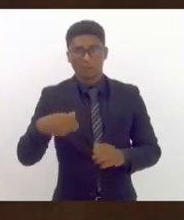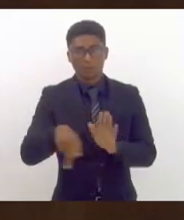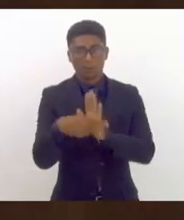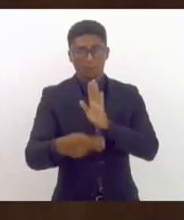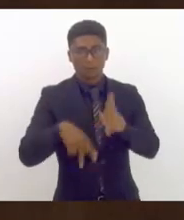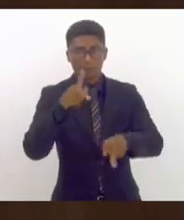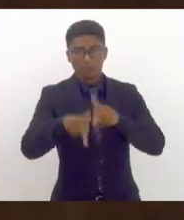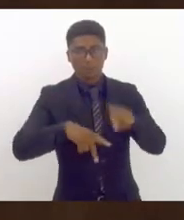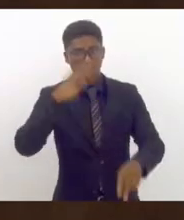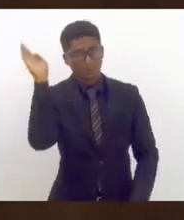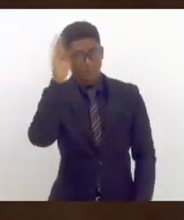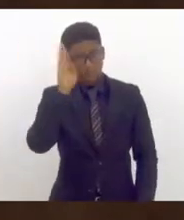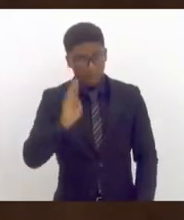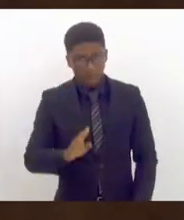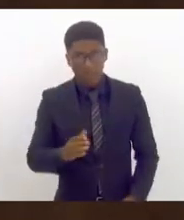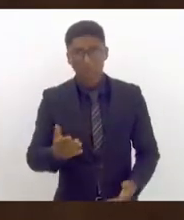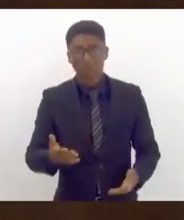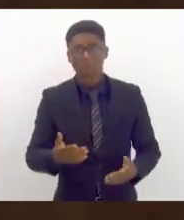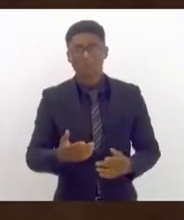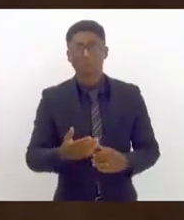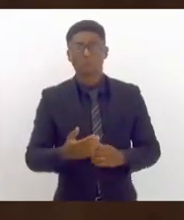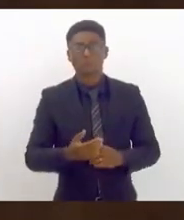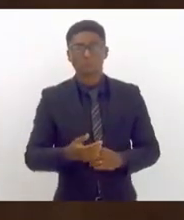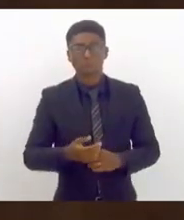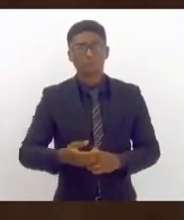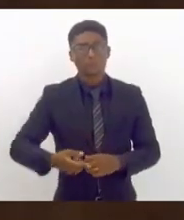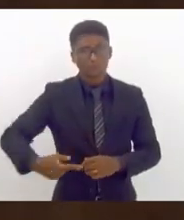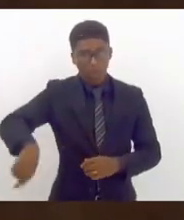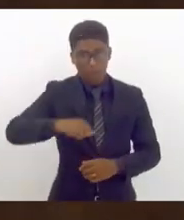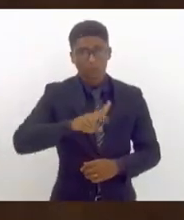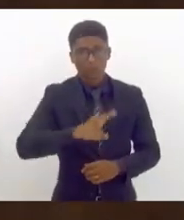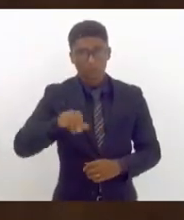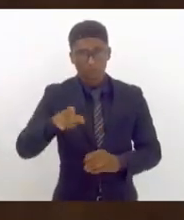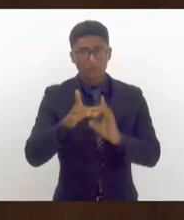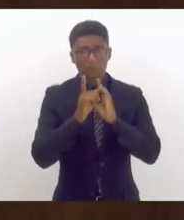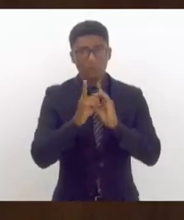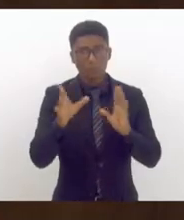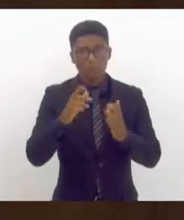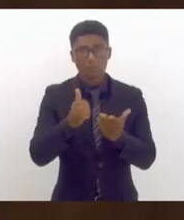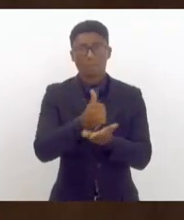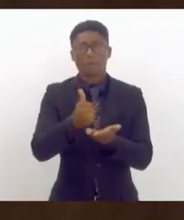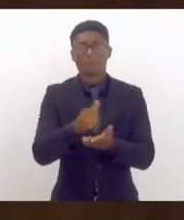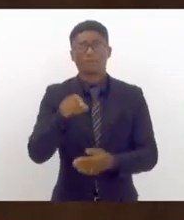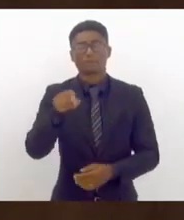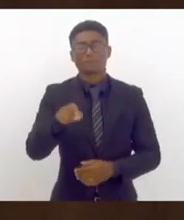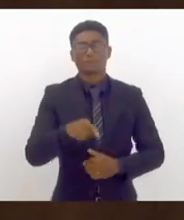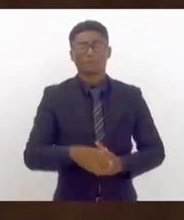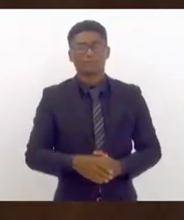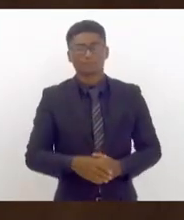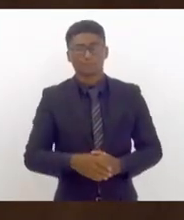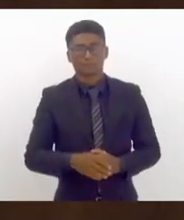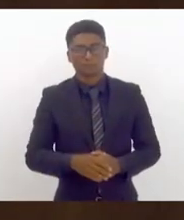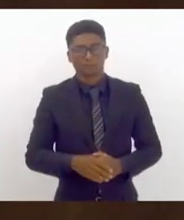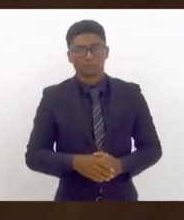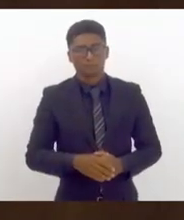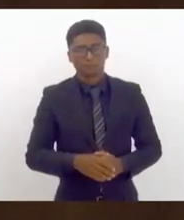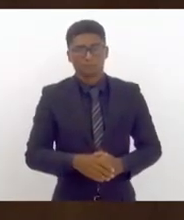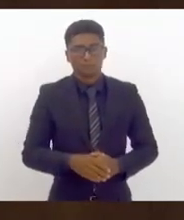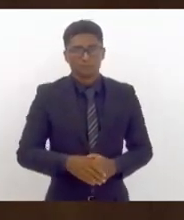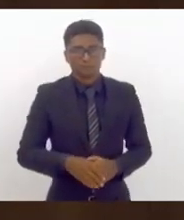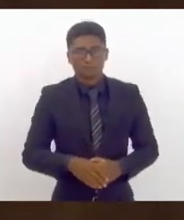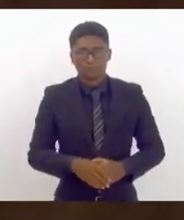que forja o povo brasileiro, porque é sobre ela que nós faremos a democracia. Não há, nesse sentido,